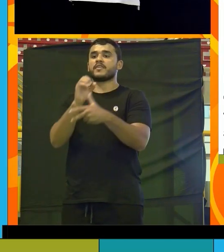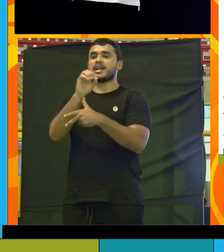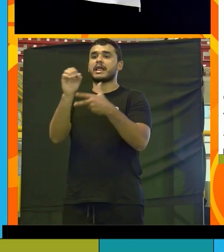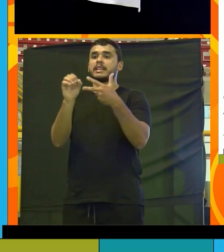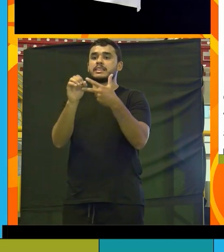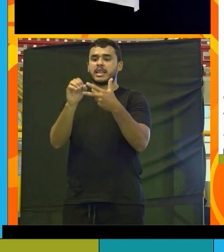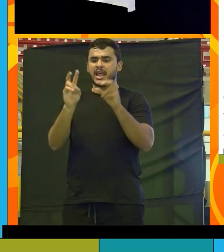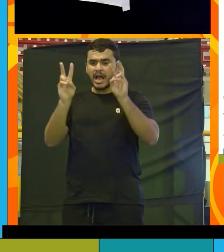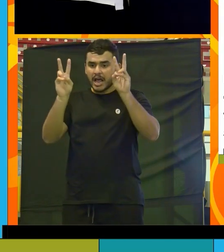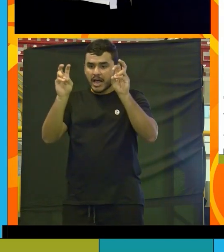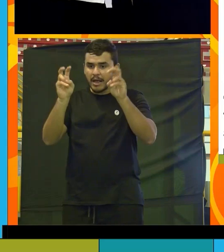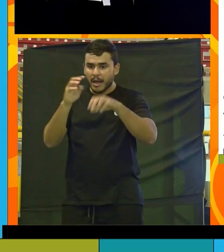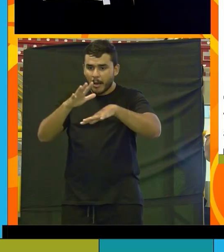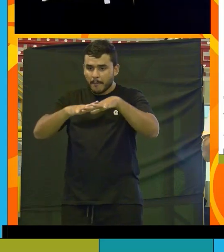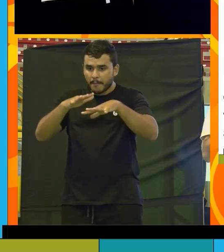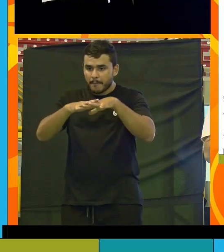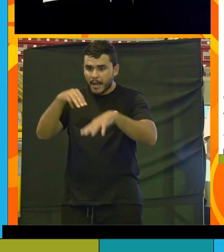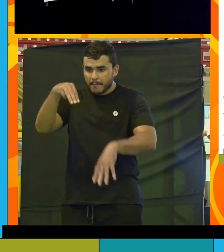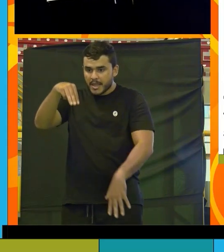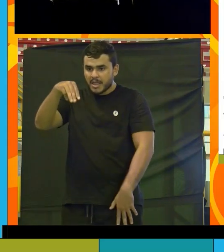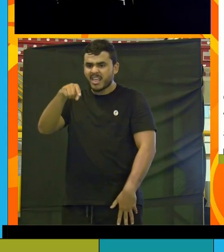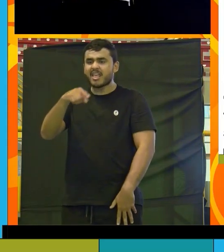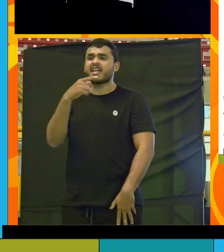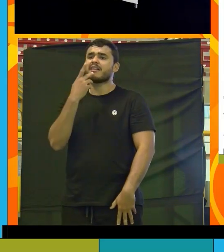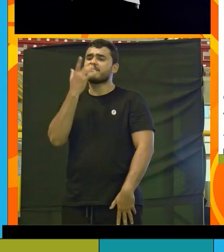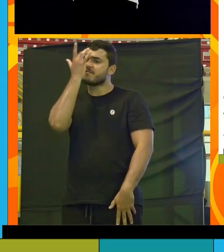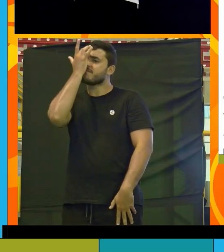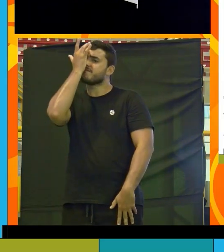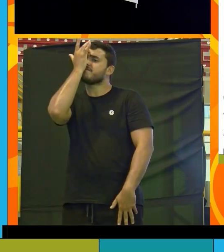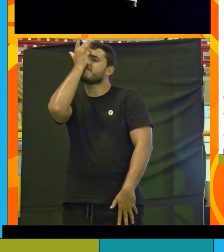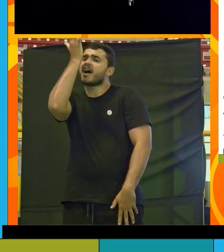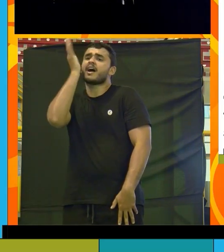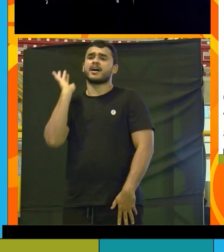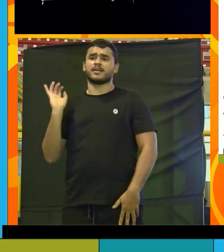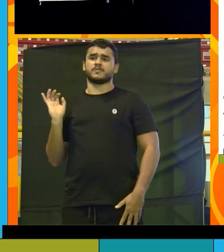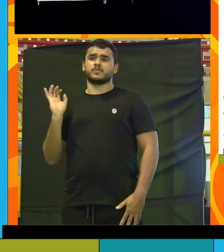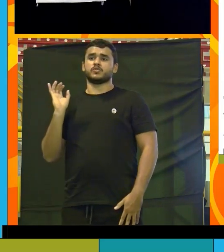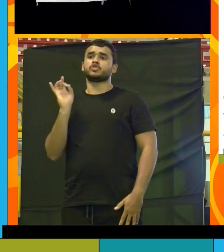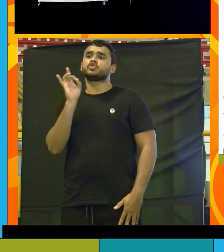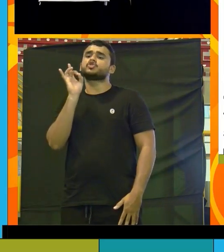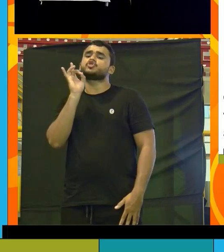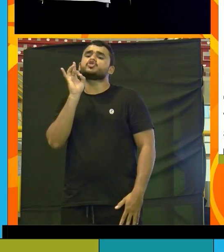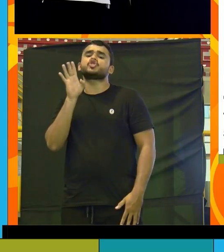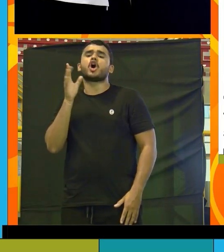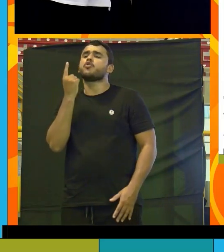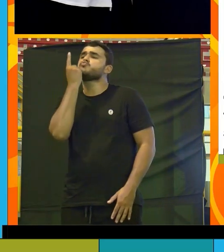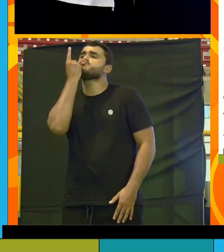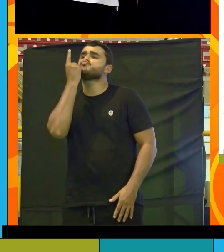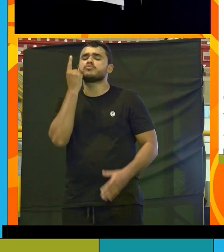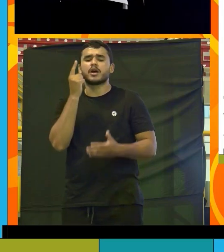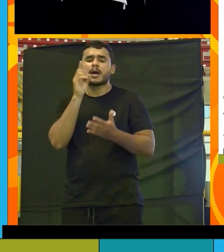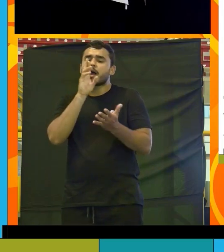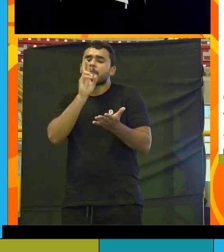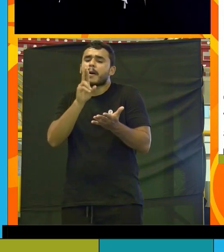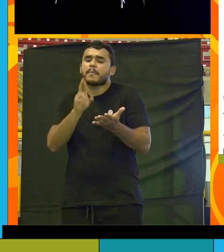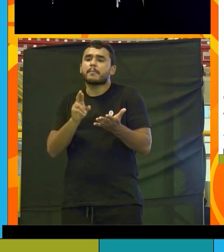se você chegou a ter isso daí. Pessoal, isso nunca foi verdade, tá bom? Isso nunca foi verdade.